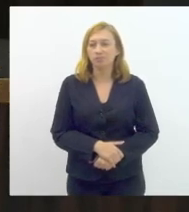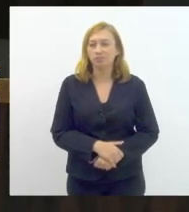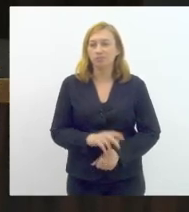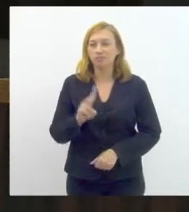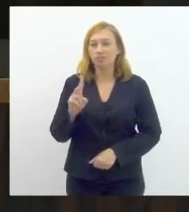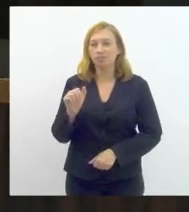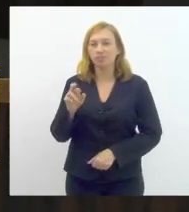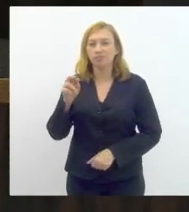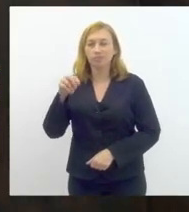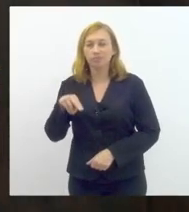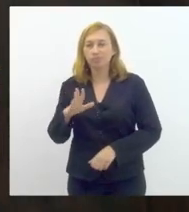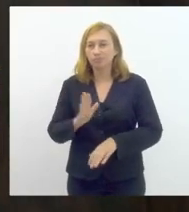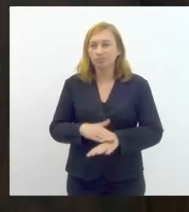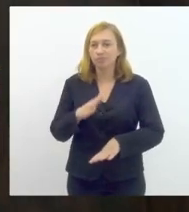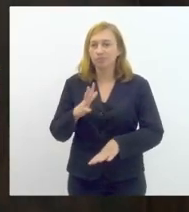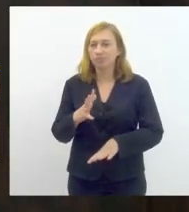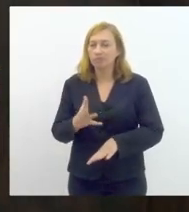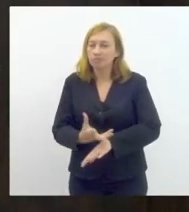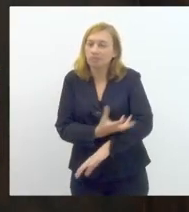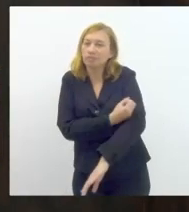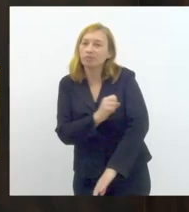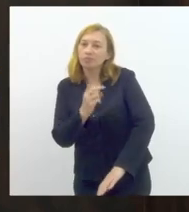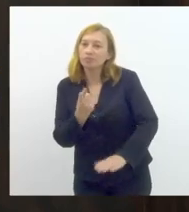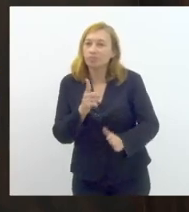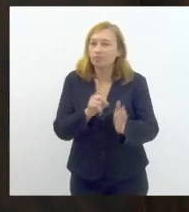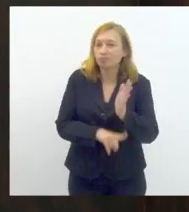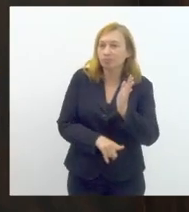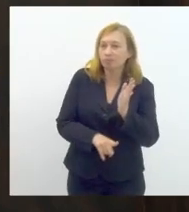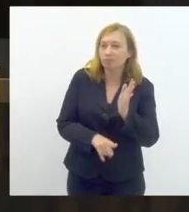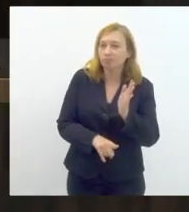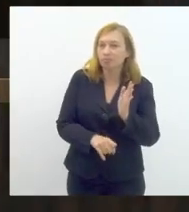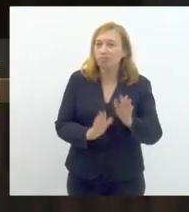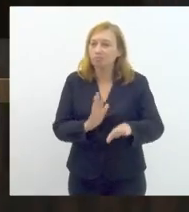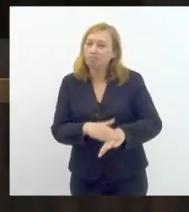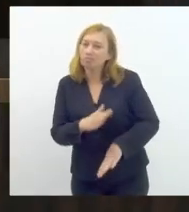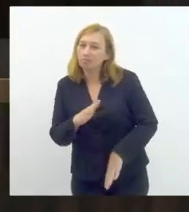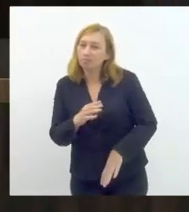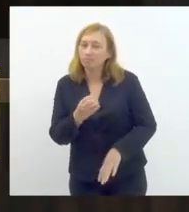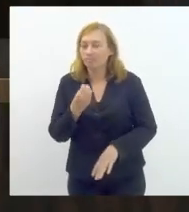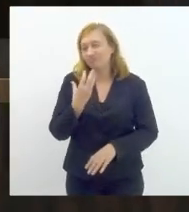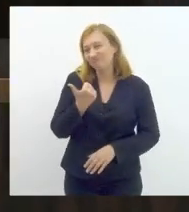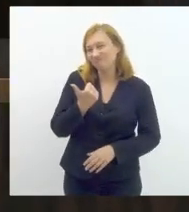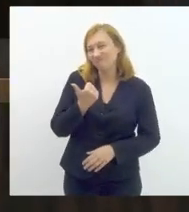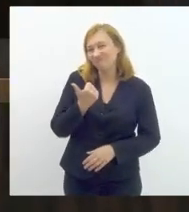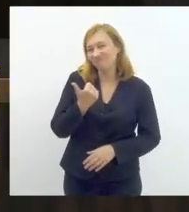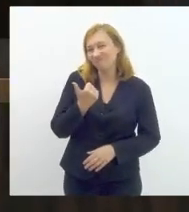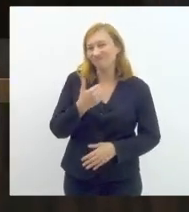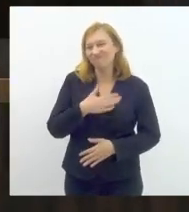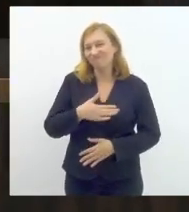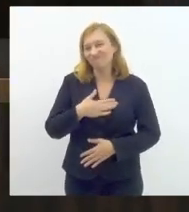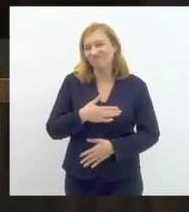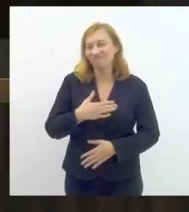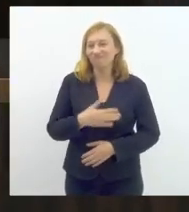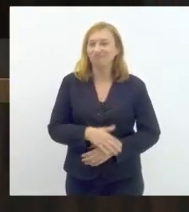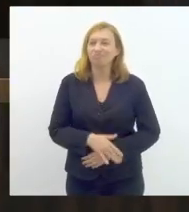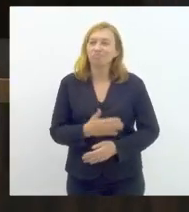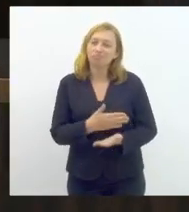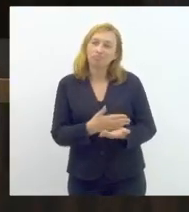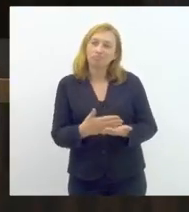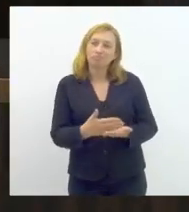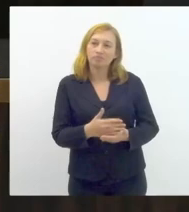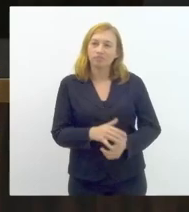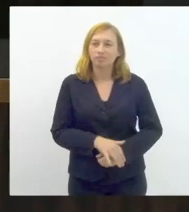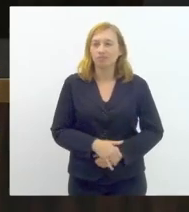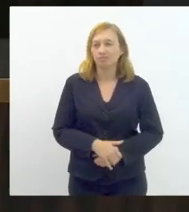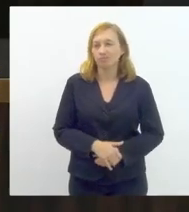Wanderson, com mais emoção ou com menos emoção? Com mais? Tá bom. A gente gosta, né? Então, vou começar de